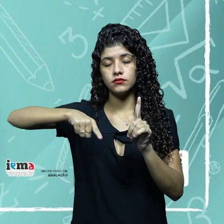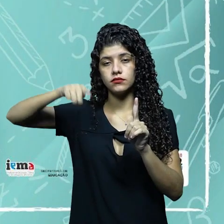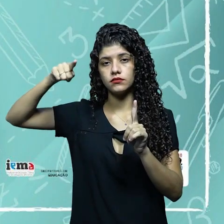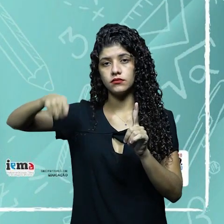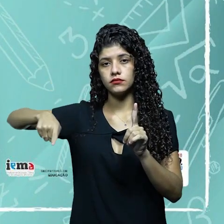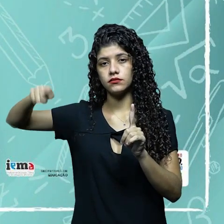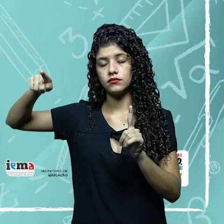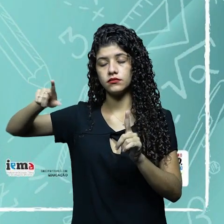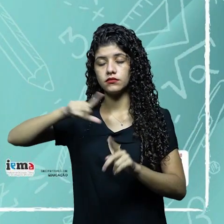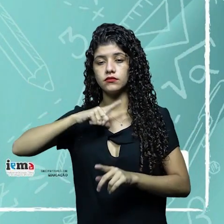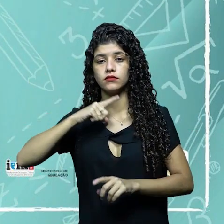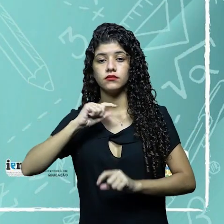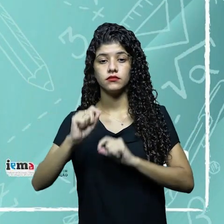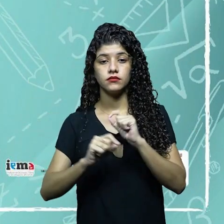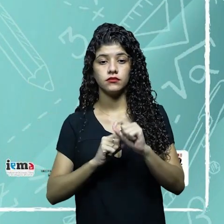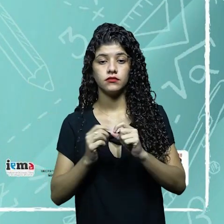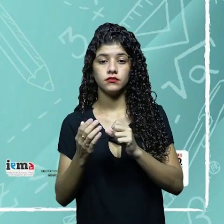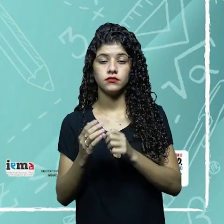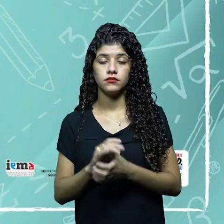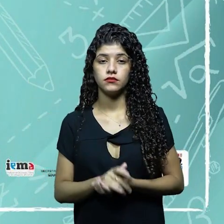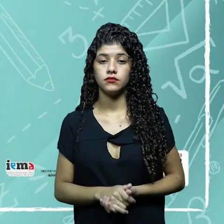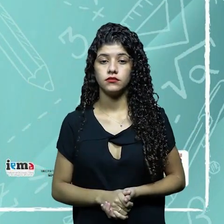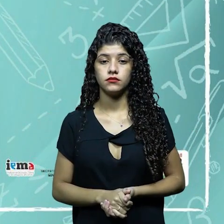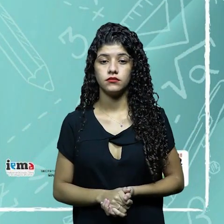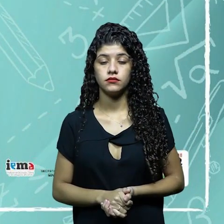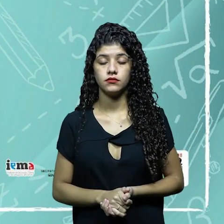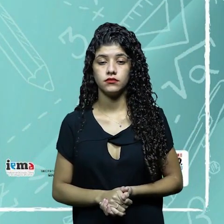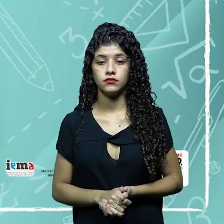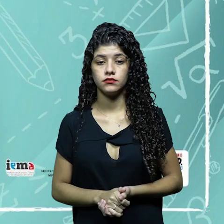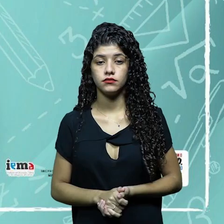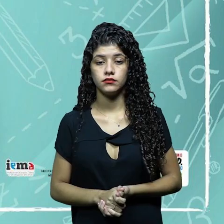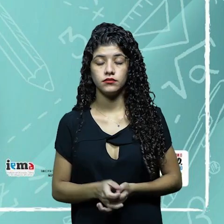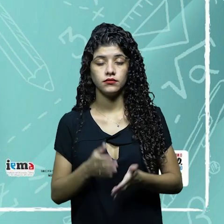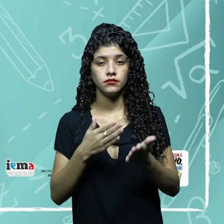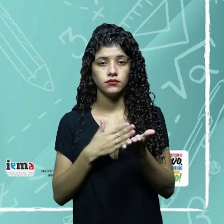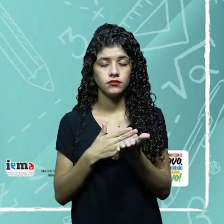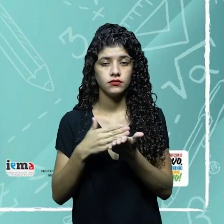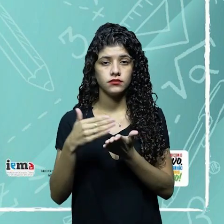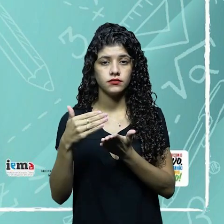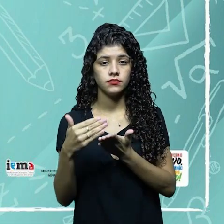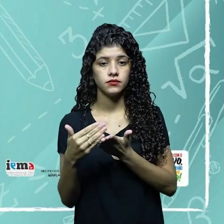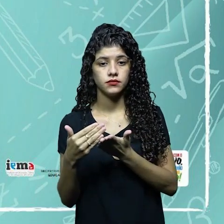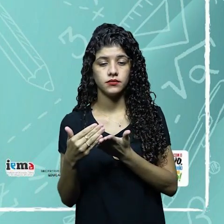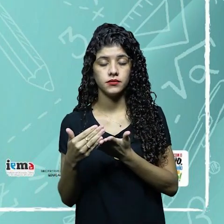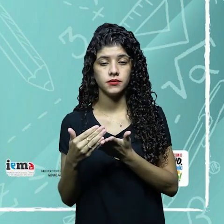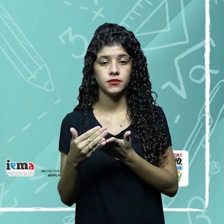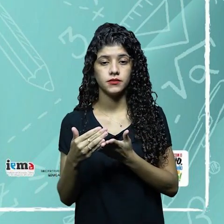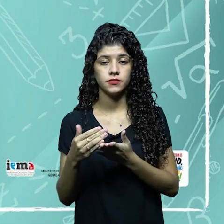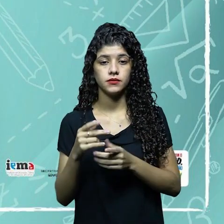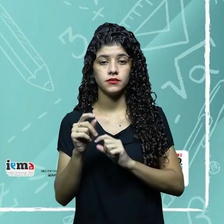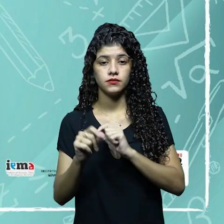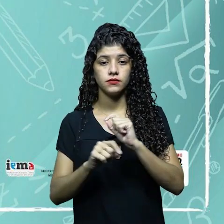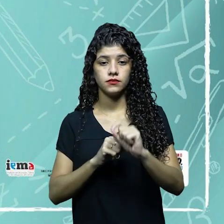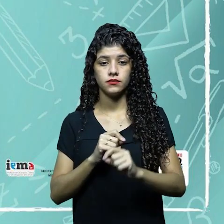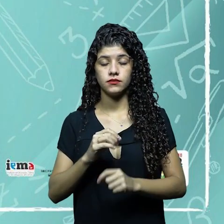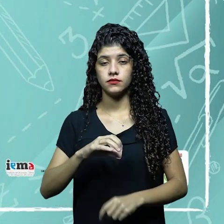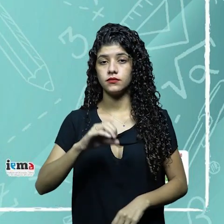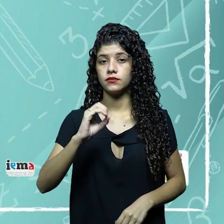ela teoricamente, gente, ela inicia lá no eixo 0,